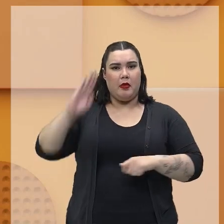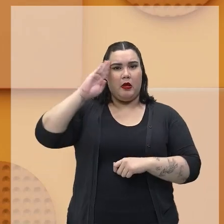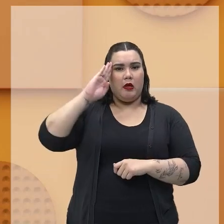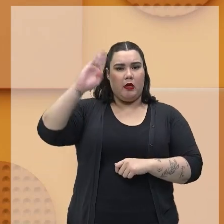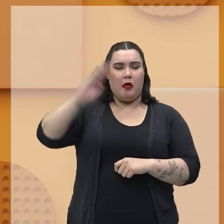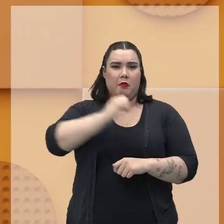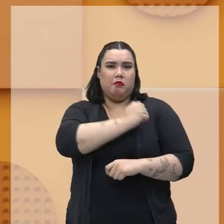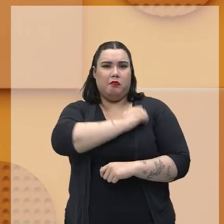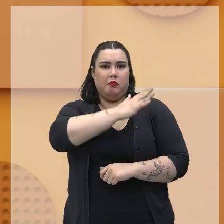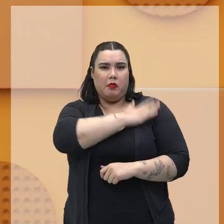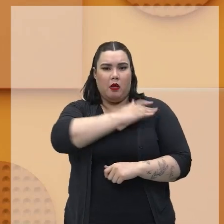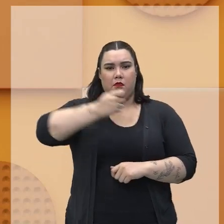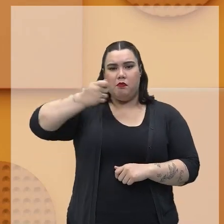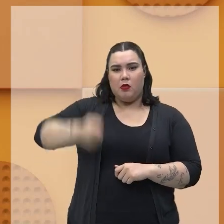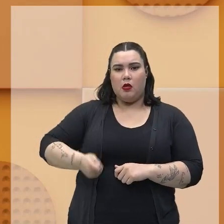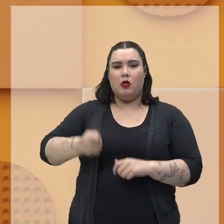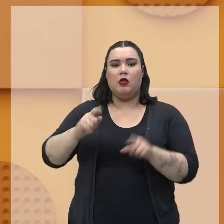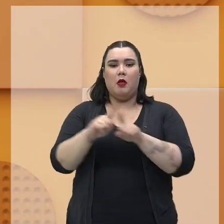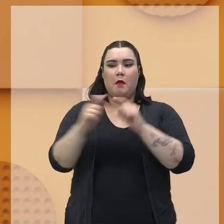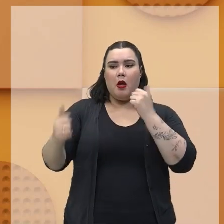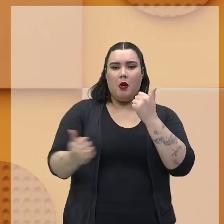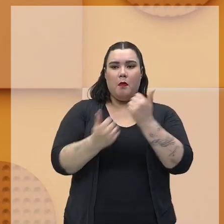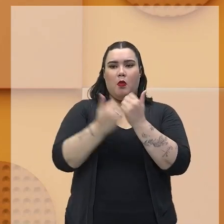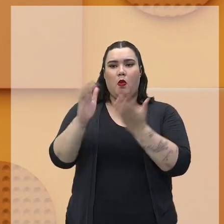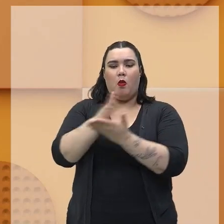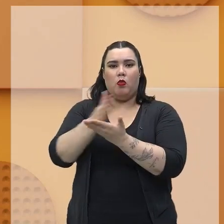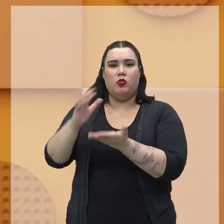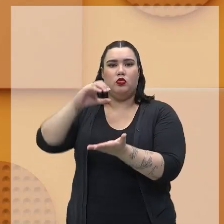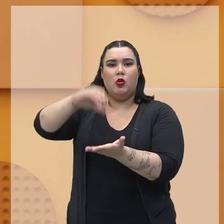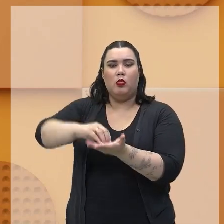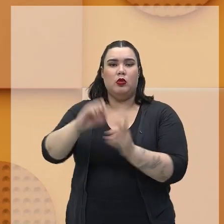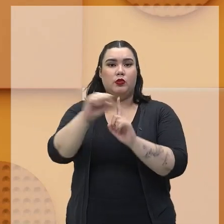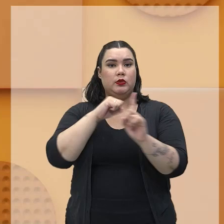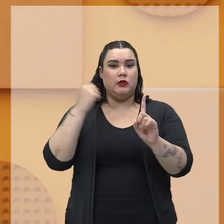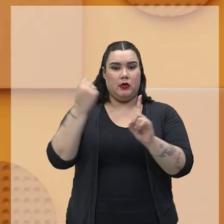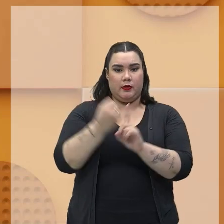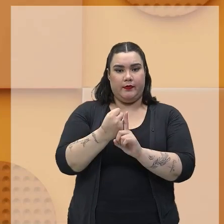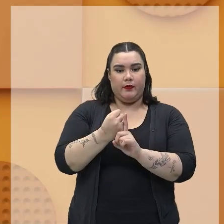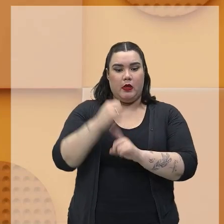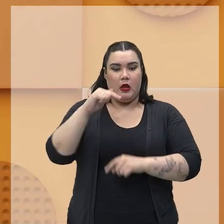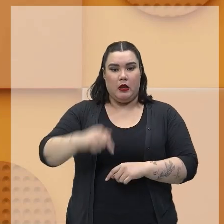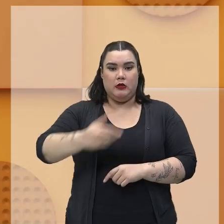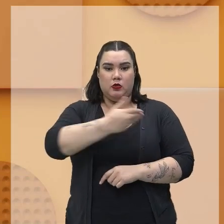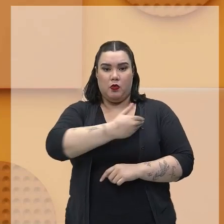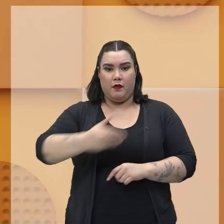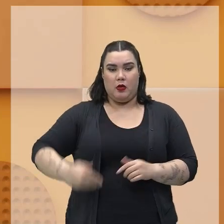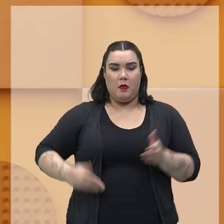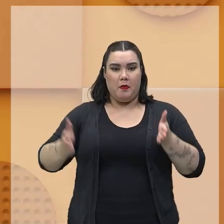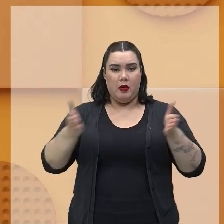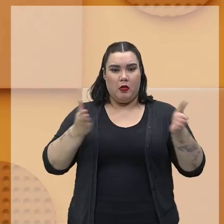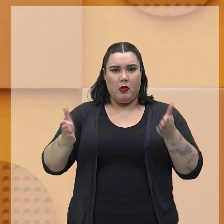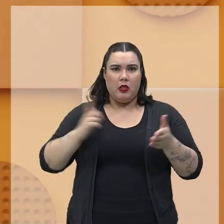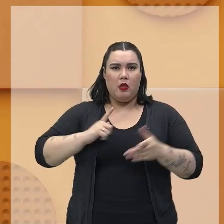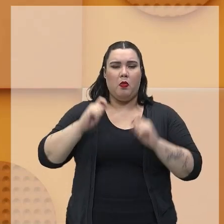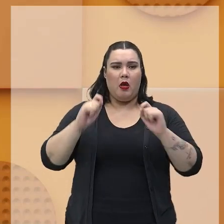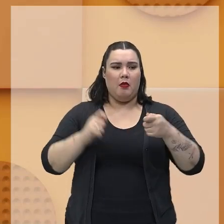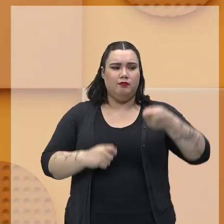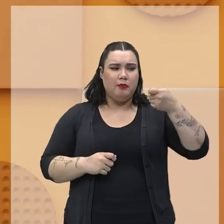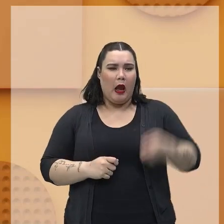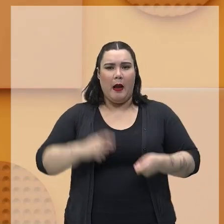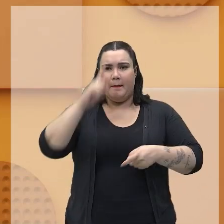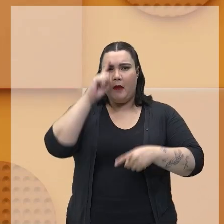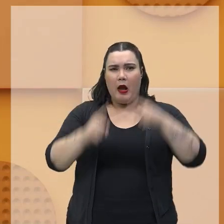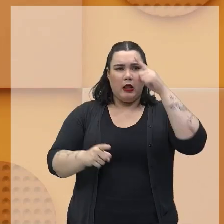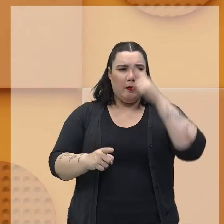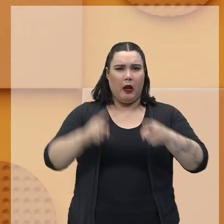sob apoio de alguns setores da sociedade civil. Esse governo foi marcado pelo autoritarismo e, de